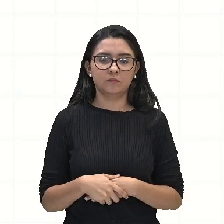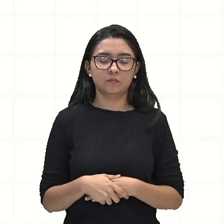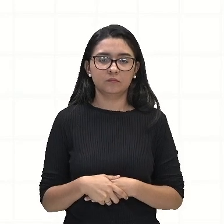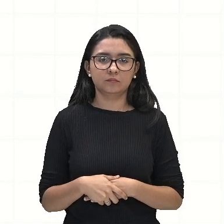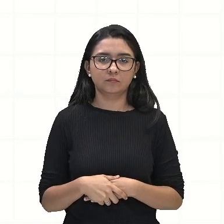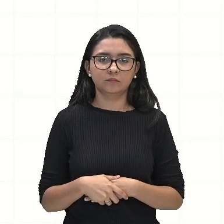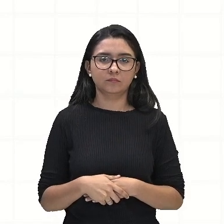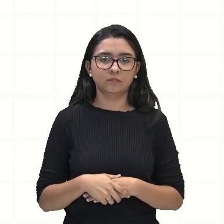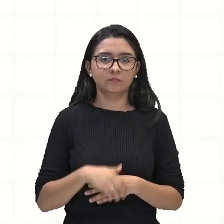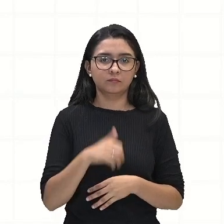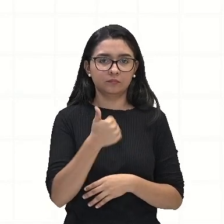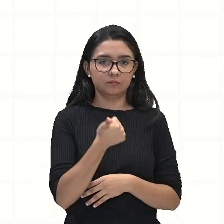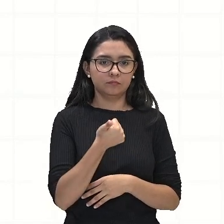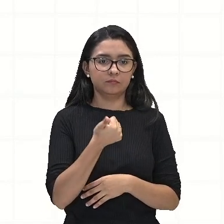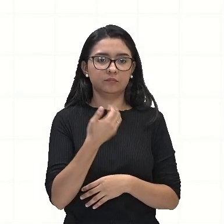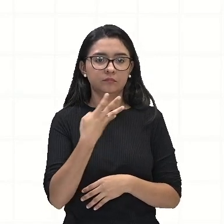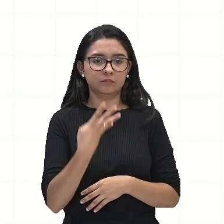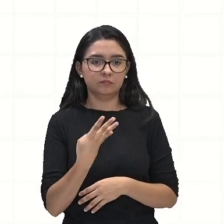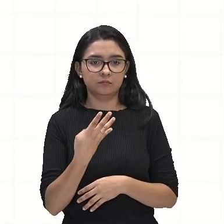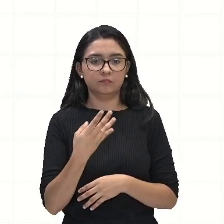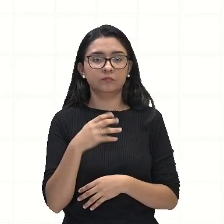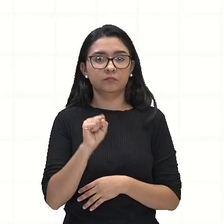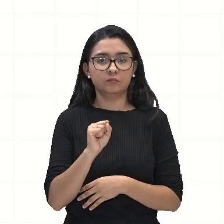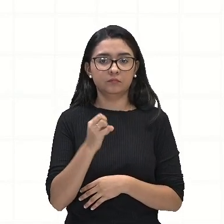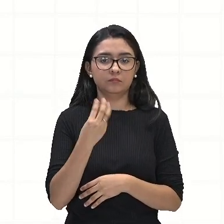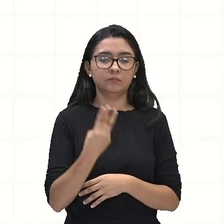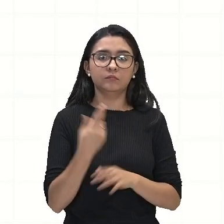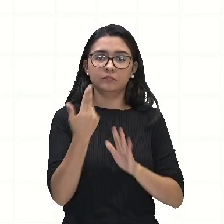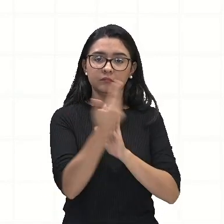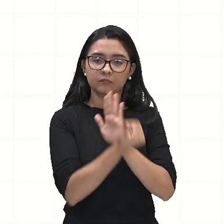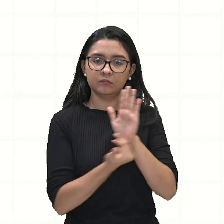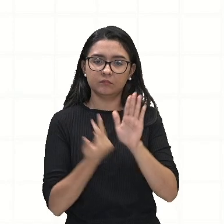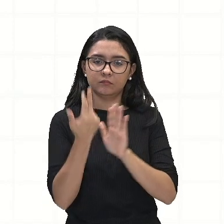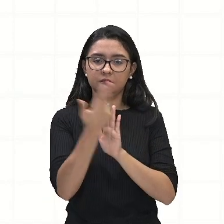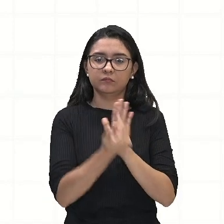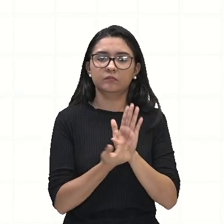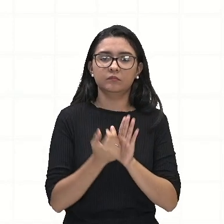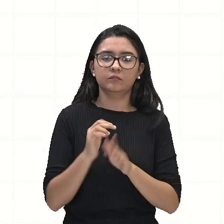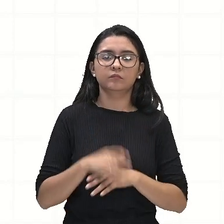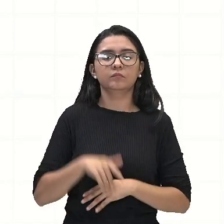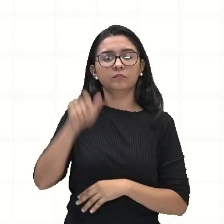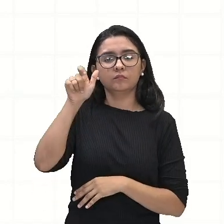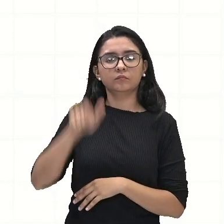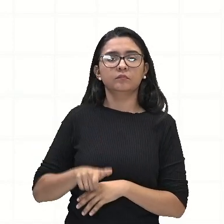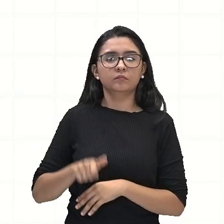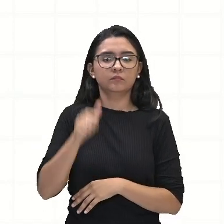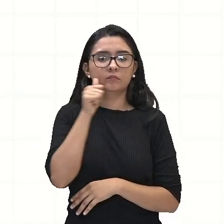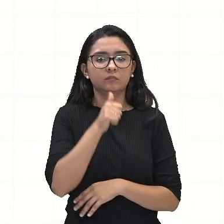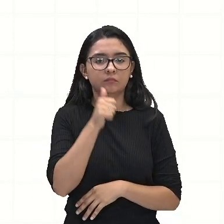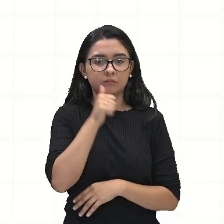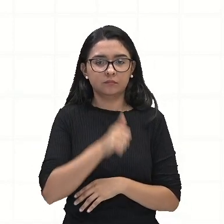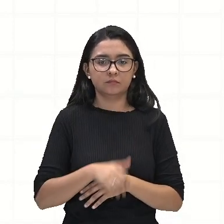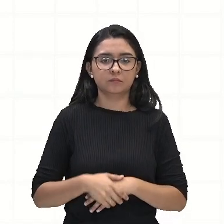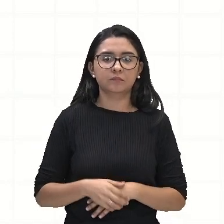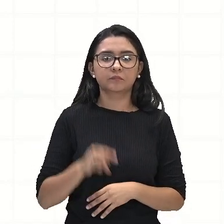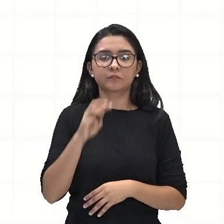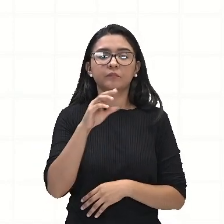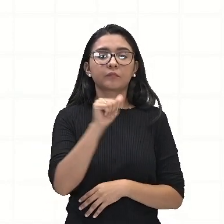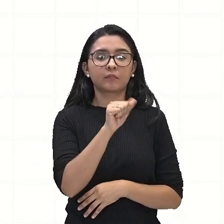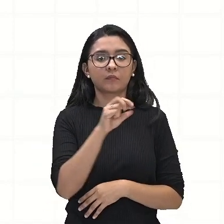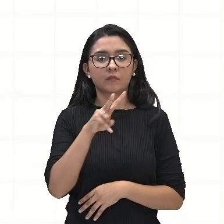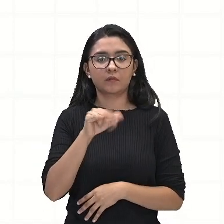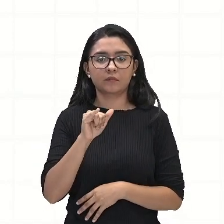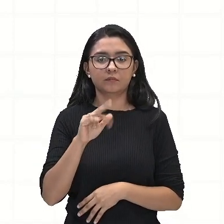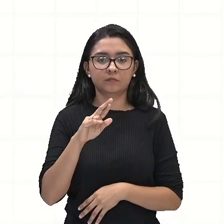Em 1483, pintou o quadro A Virgem das Rochas. Essa obra, A Virgem das Rochas,